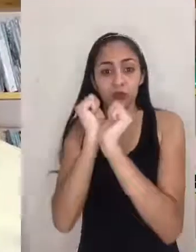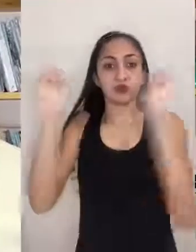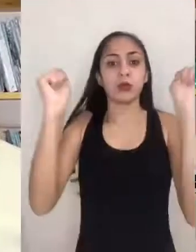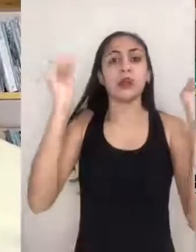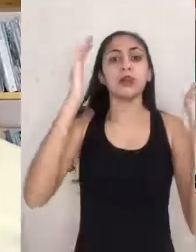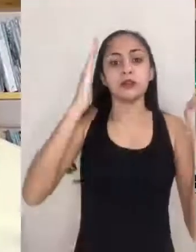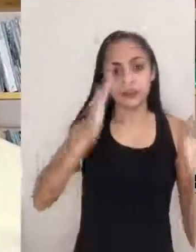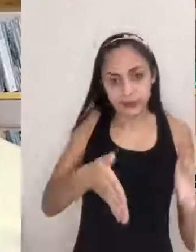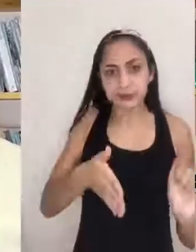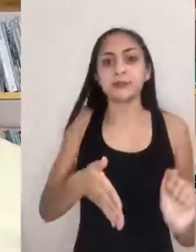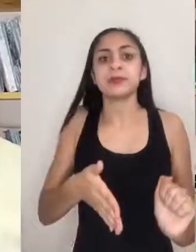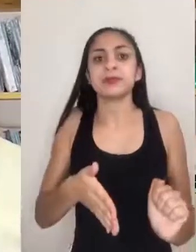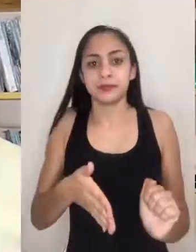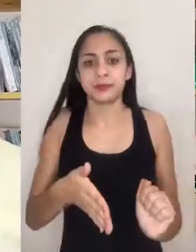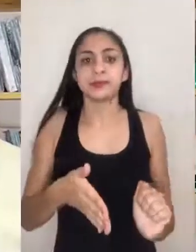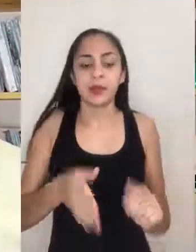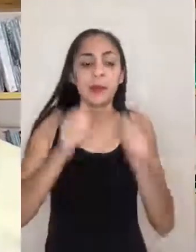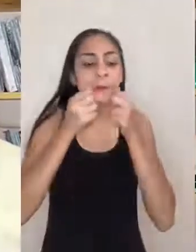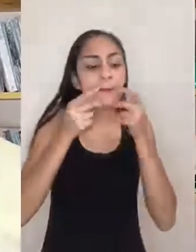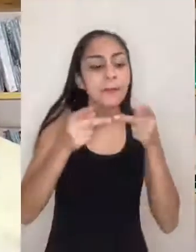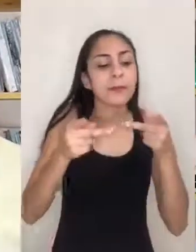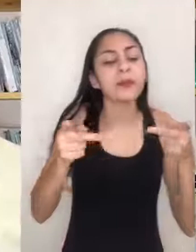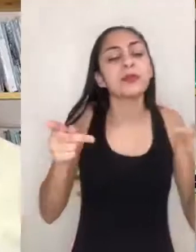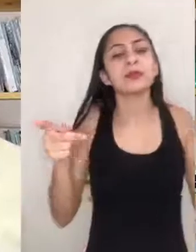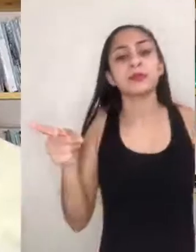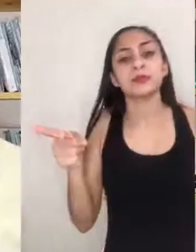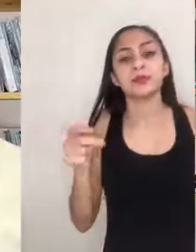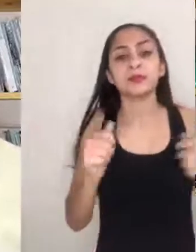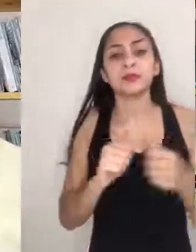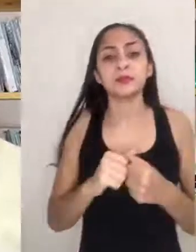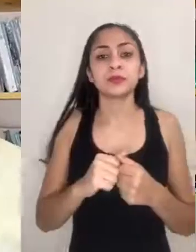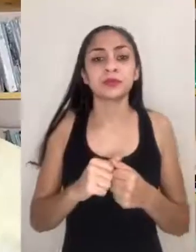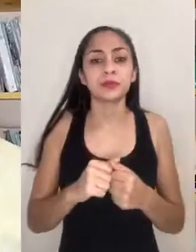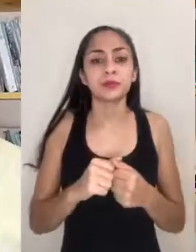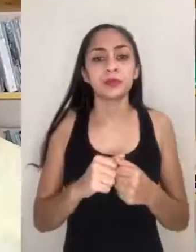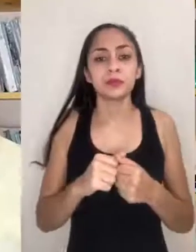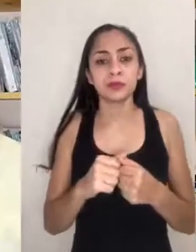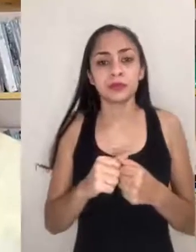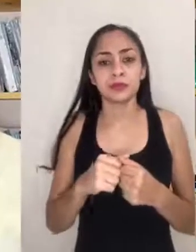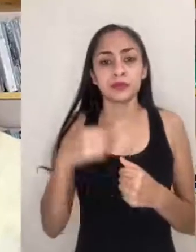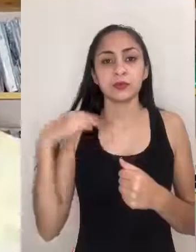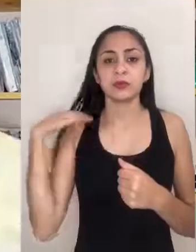após Israel ter saído do domínio do rei Nabucodonosor.